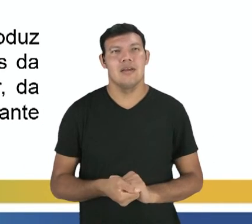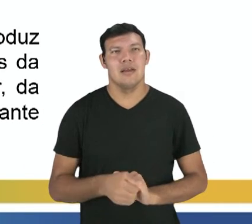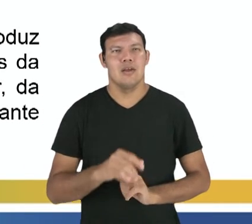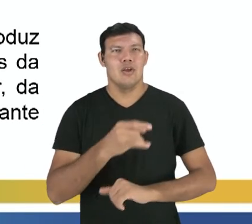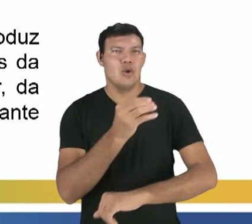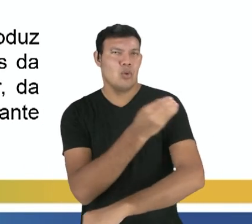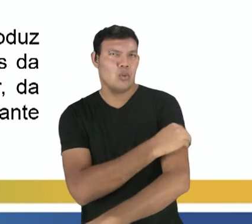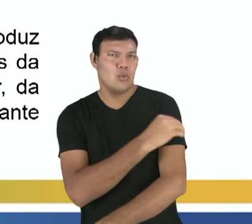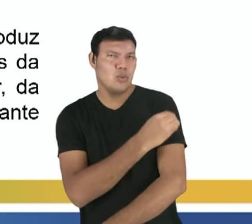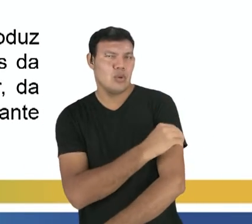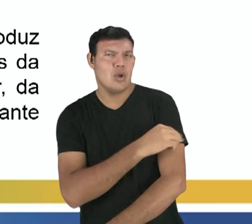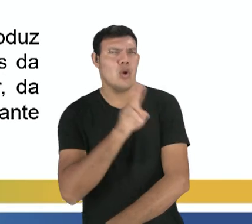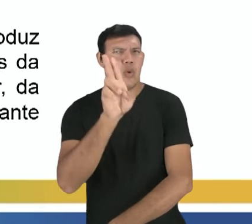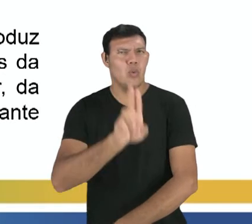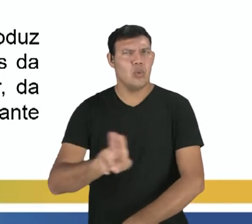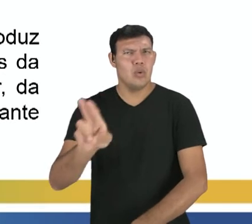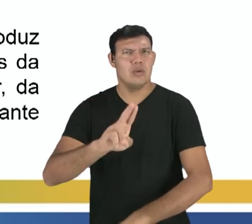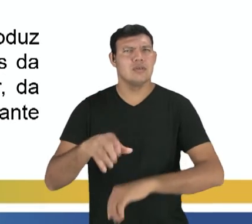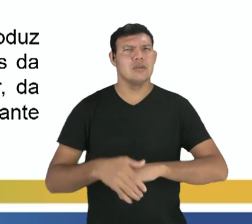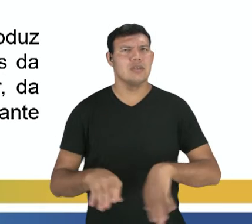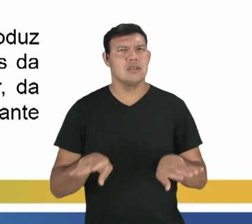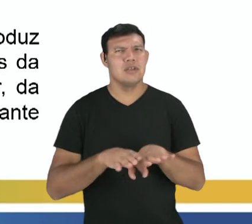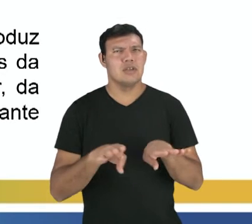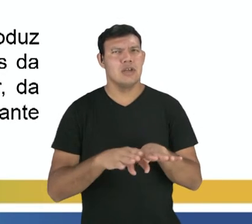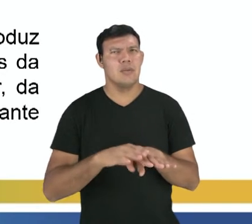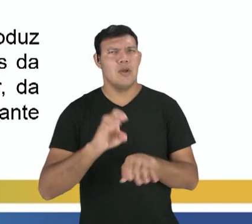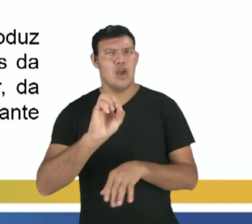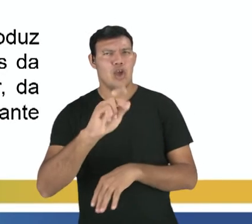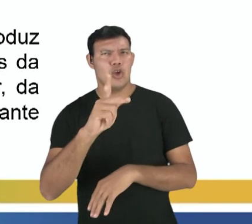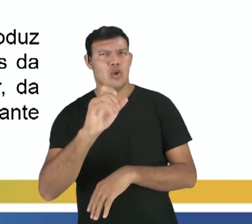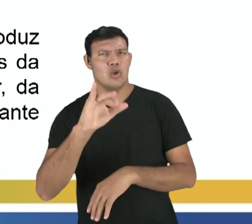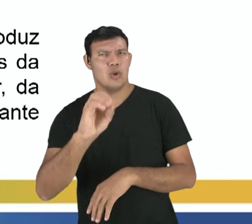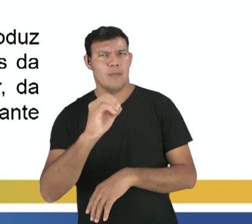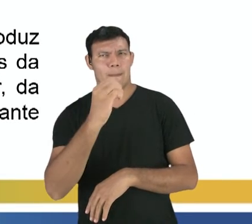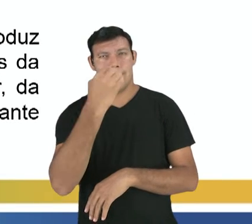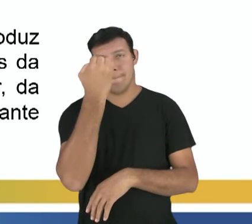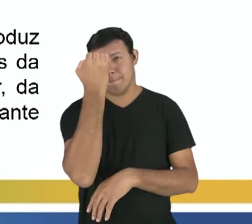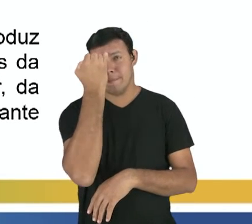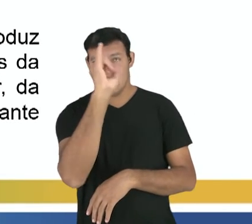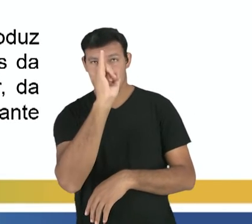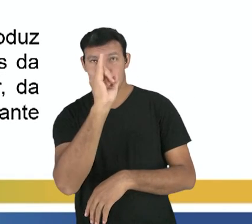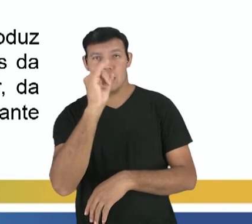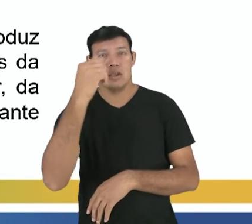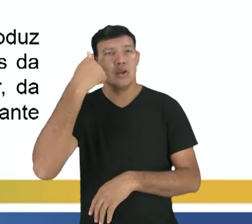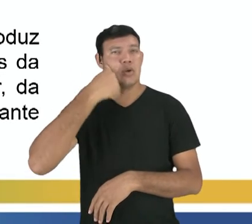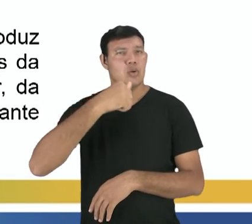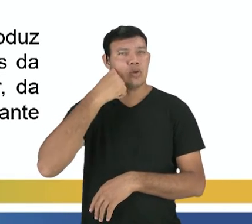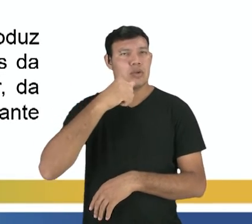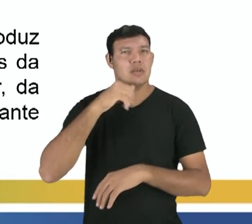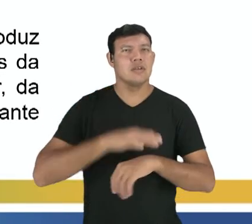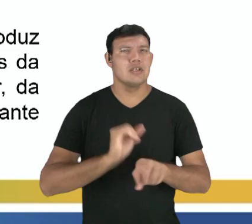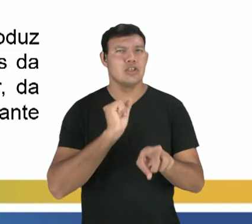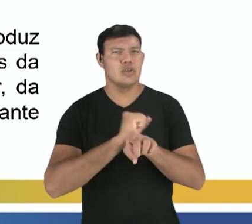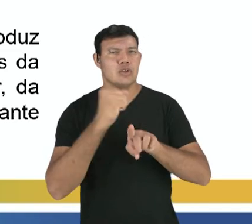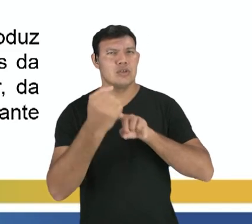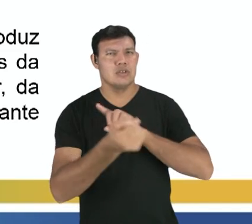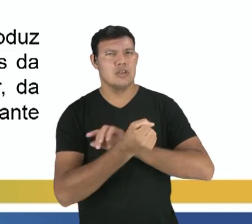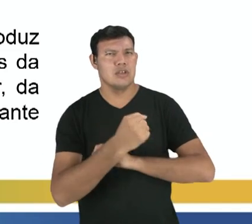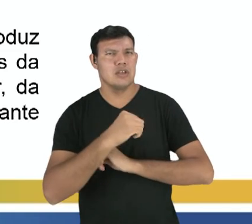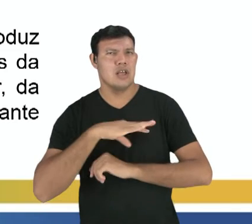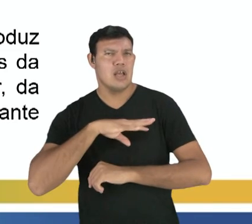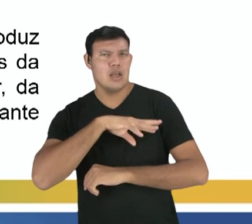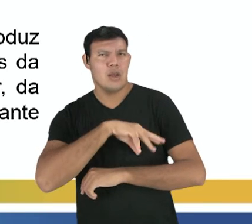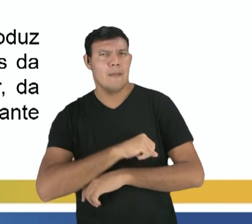a idealização da mulher, da sociedade, do amor, bem como a saudade da infância e a busca por casas de